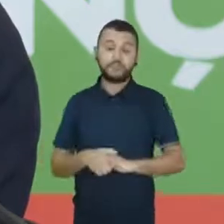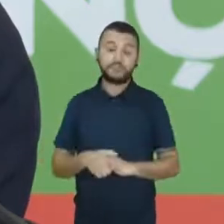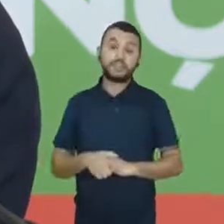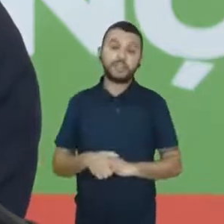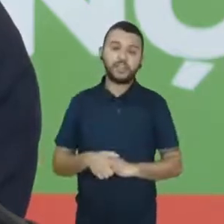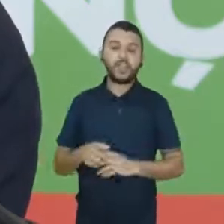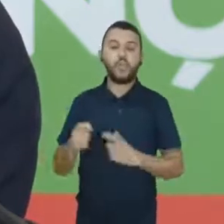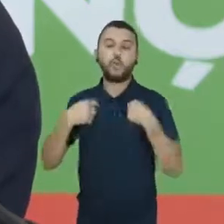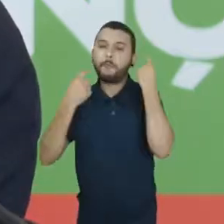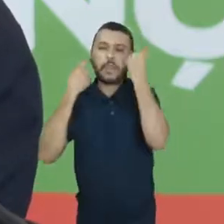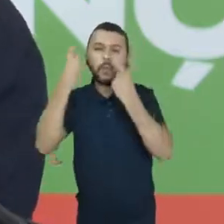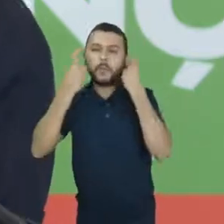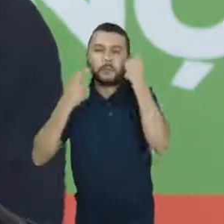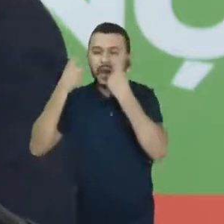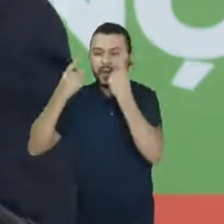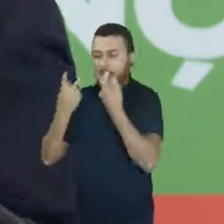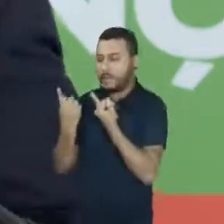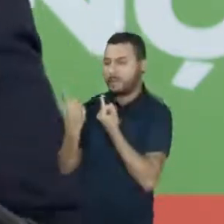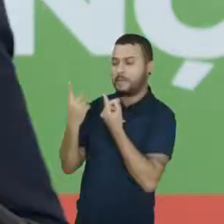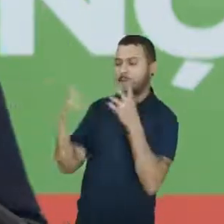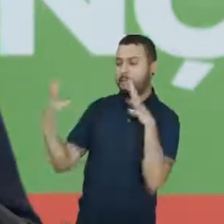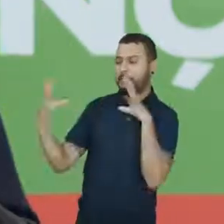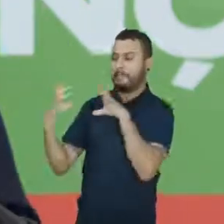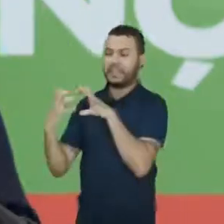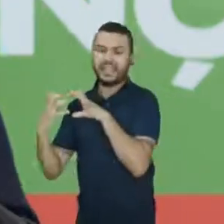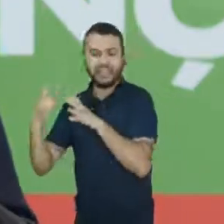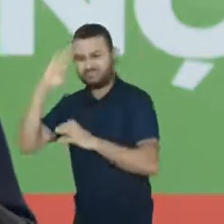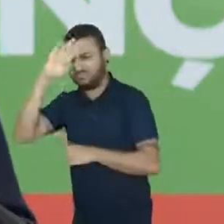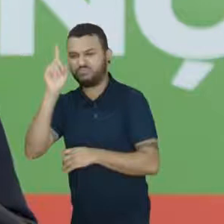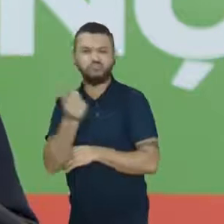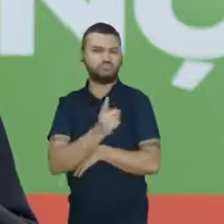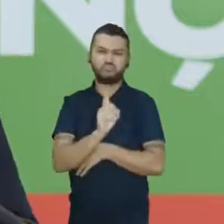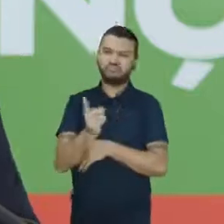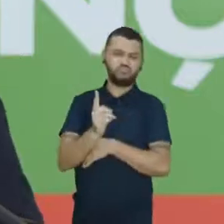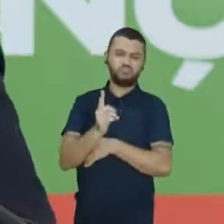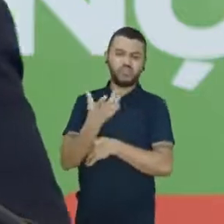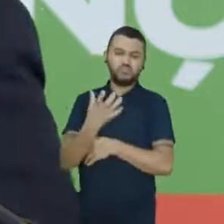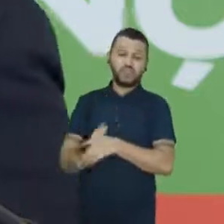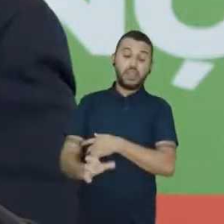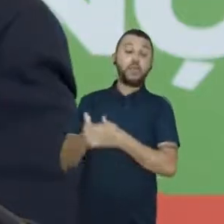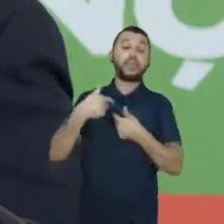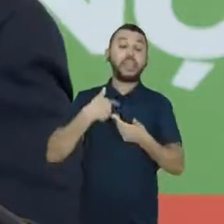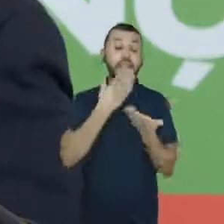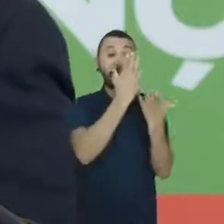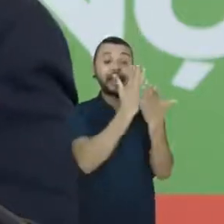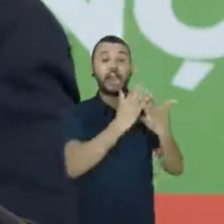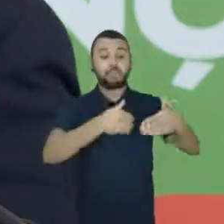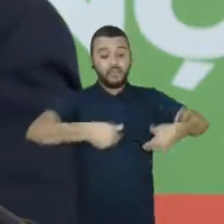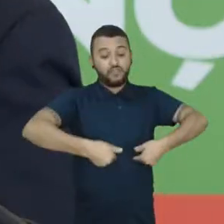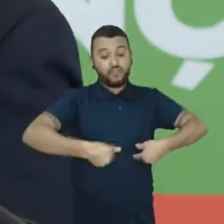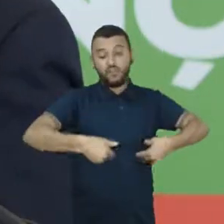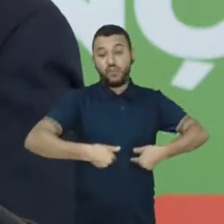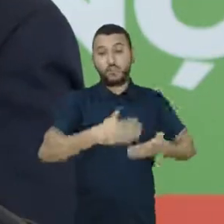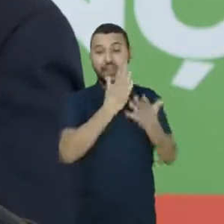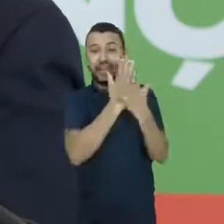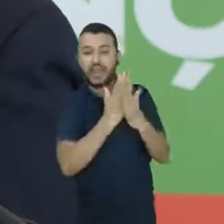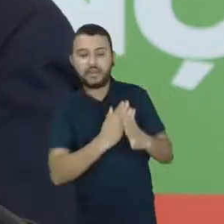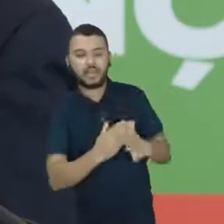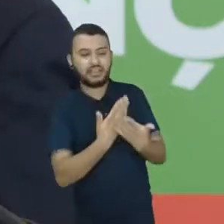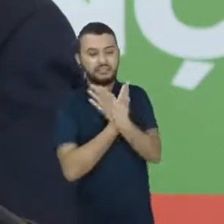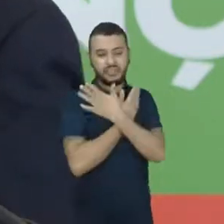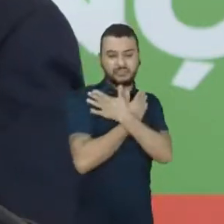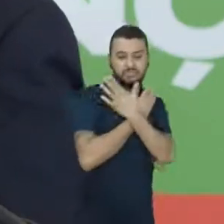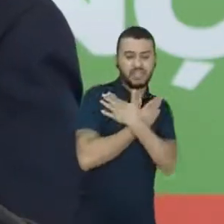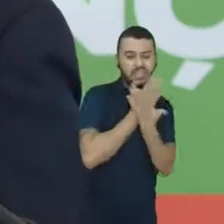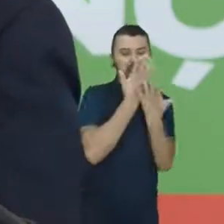brigar com o Bolsonaro. Eu estou preocupado em brigar contra a fome, contra o desemprego, contra o baixo nível educacional nesse